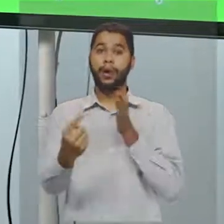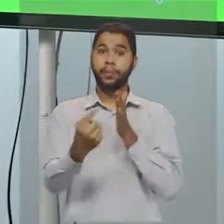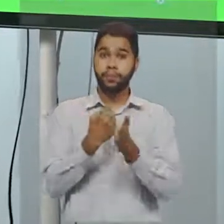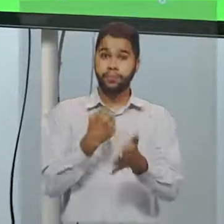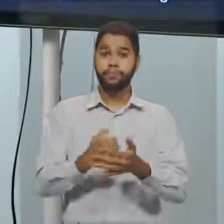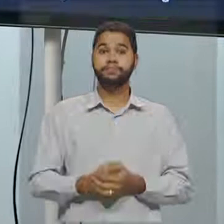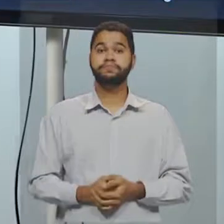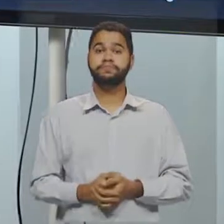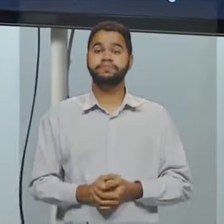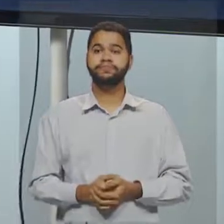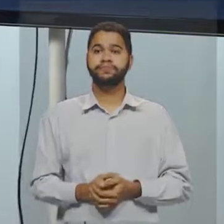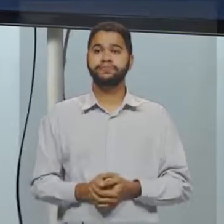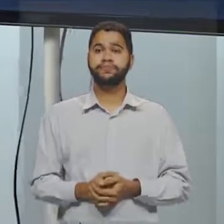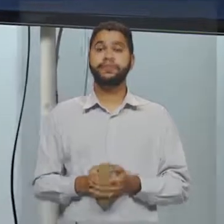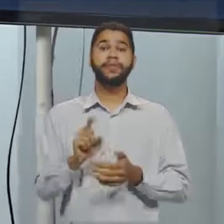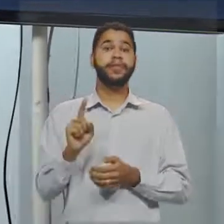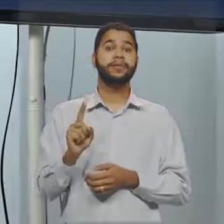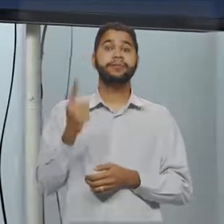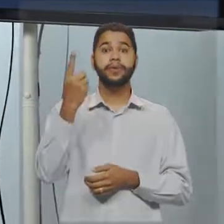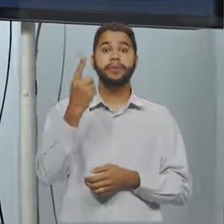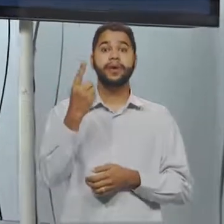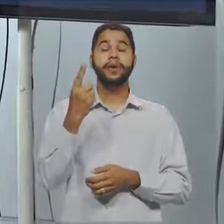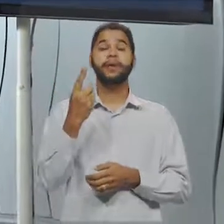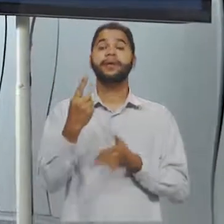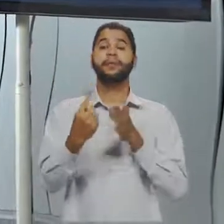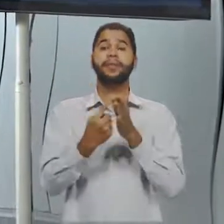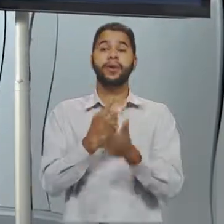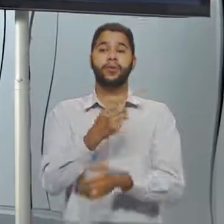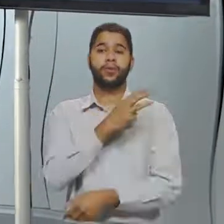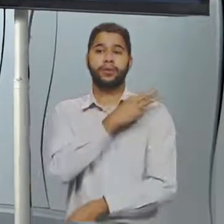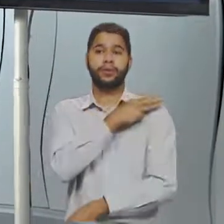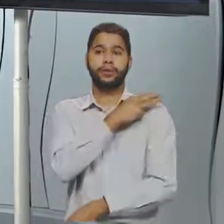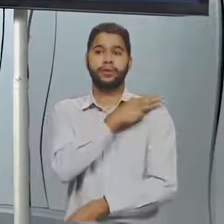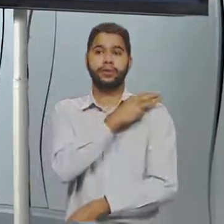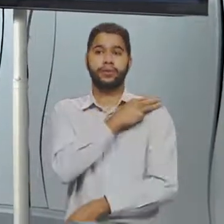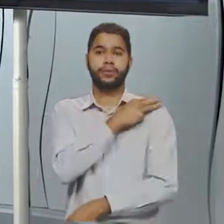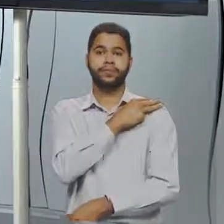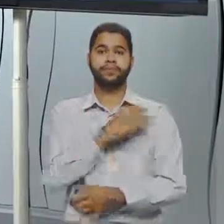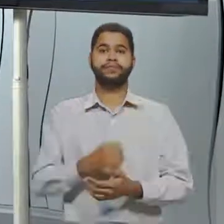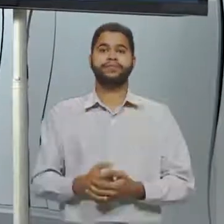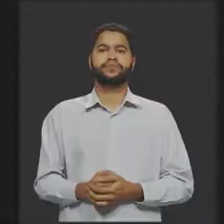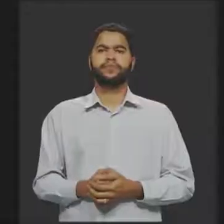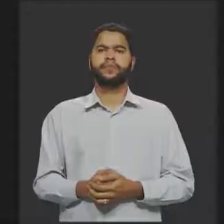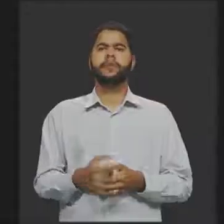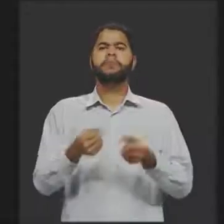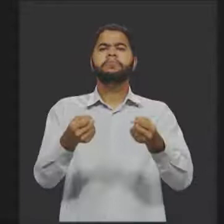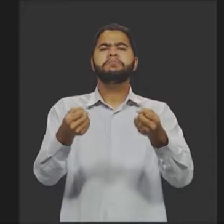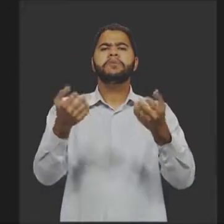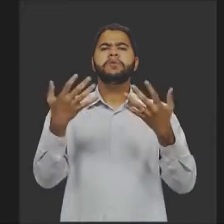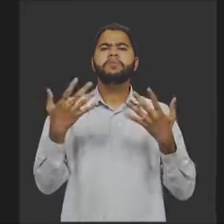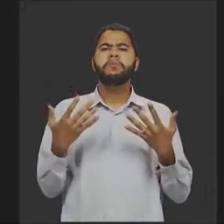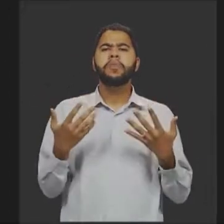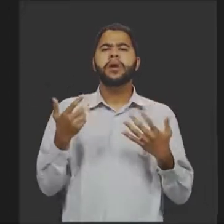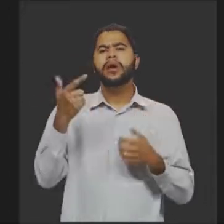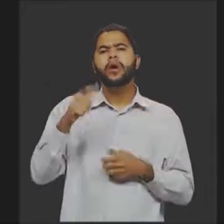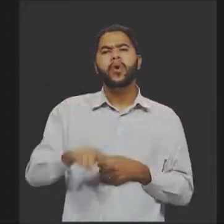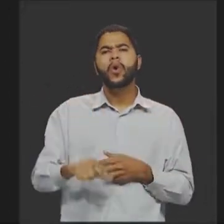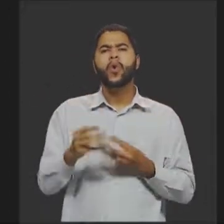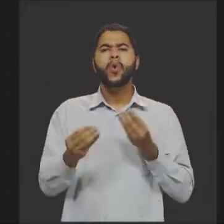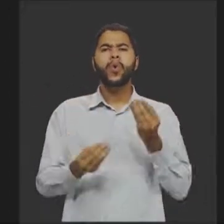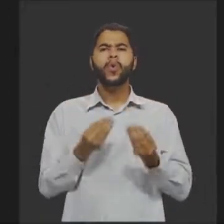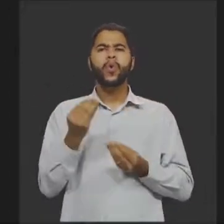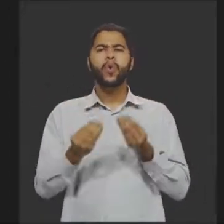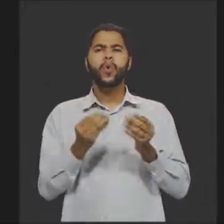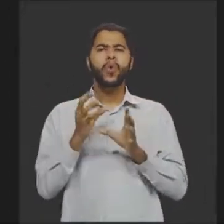lá? Nossa primeira pergunta é uma pergunta de 3º ano, né, para o ensino médio. Pode explicar novamente como faço